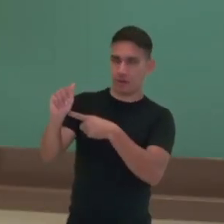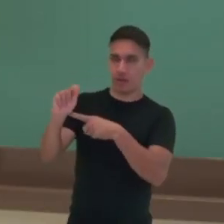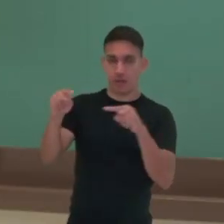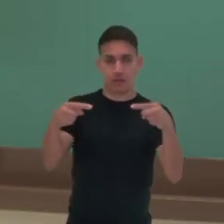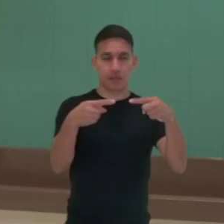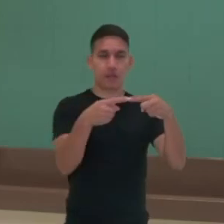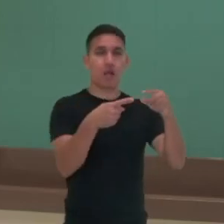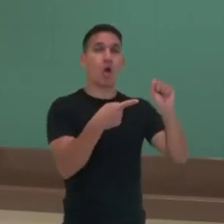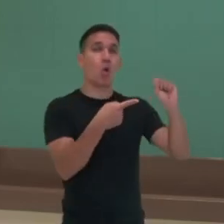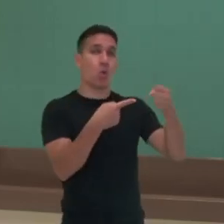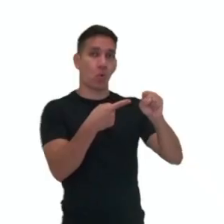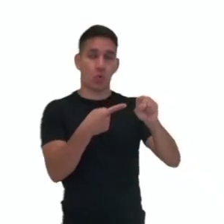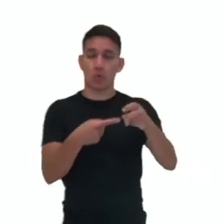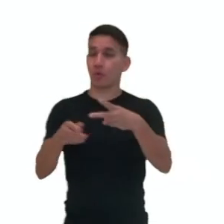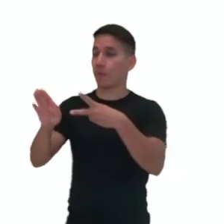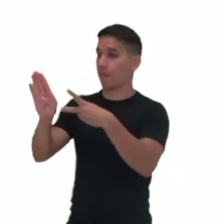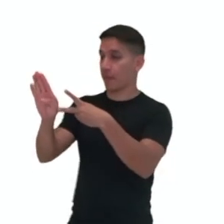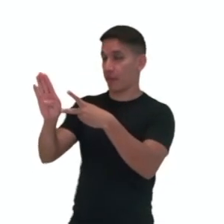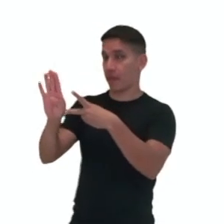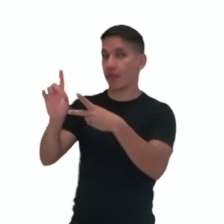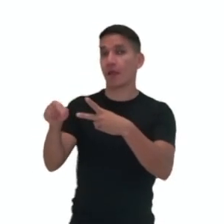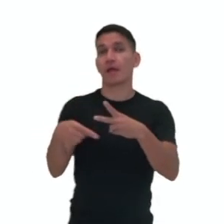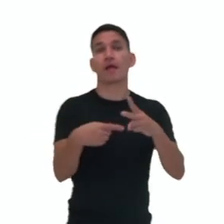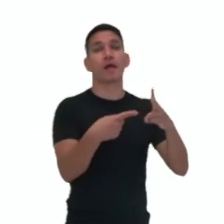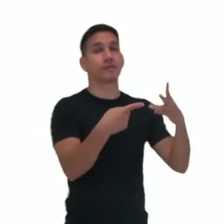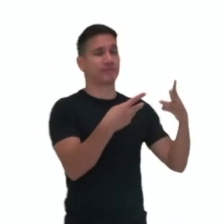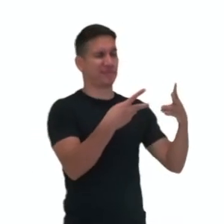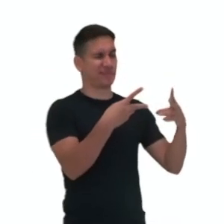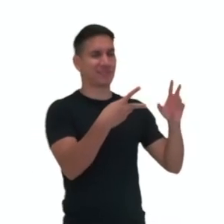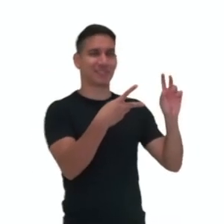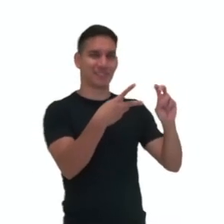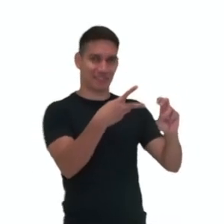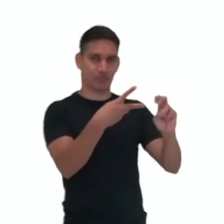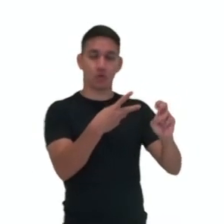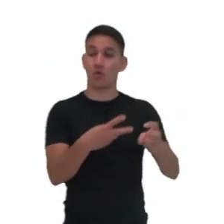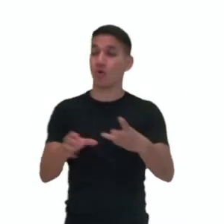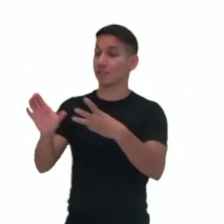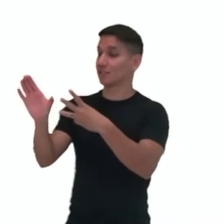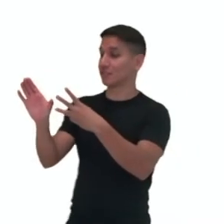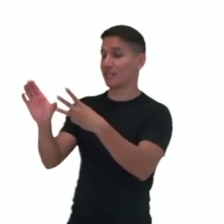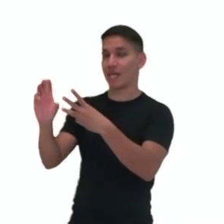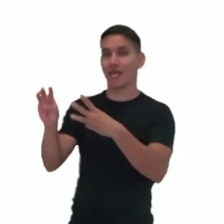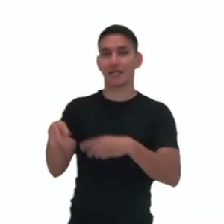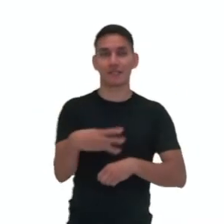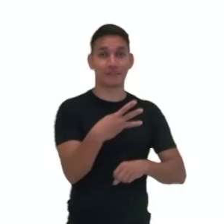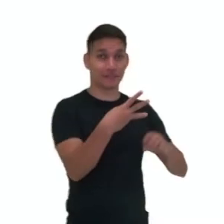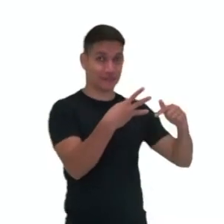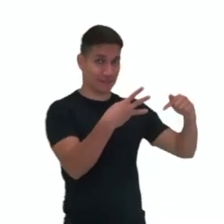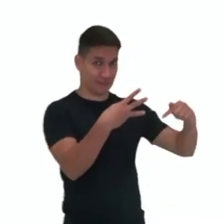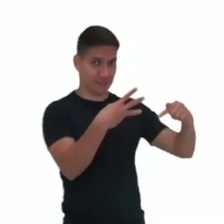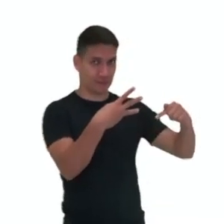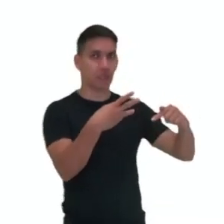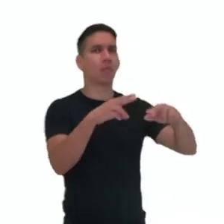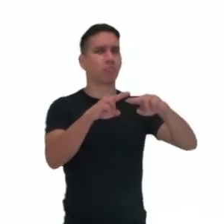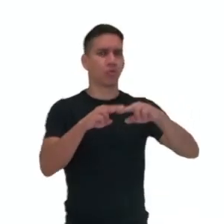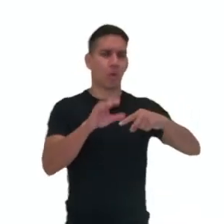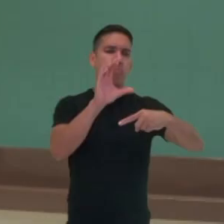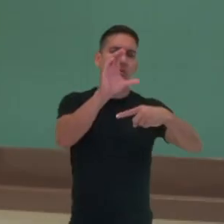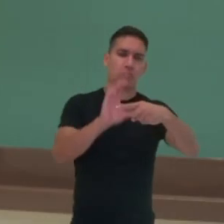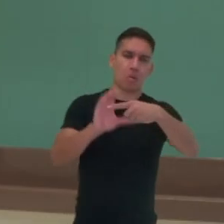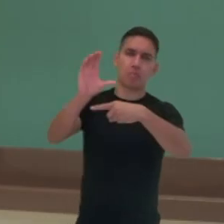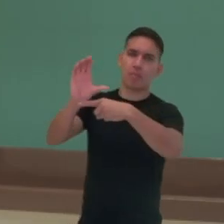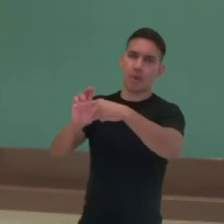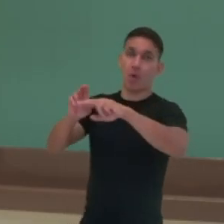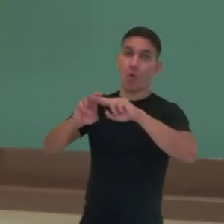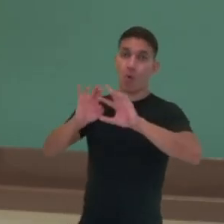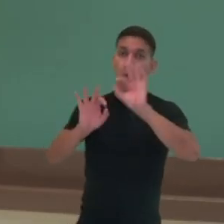para 8, o sócio B está para 5 e o sócio C está para 7. O exercício já falou que